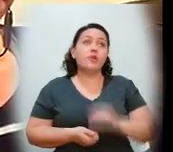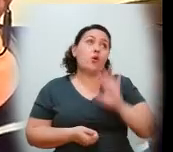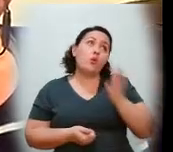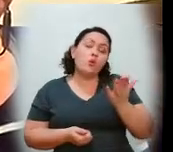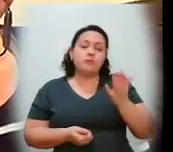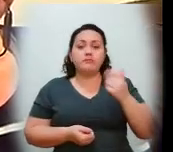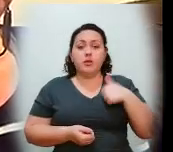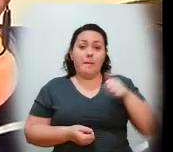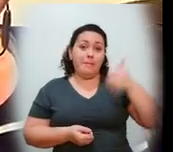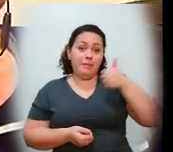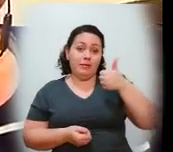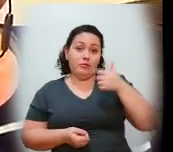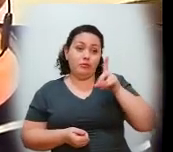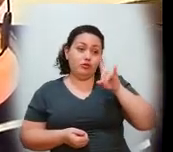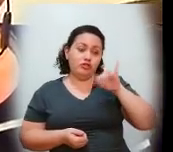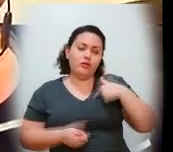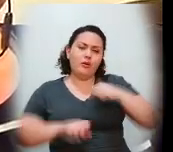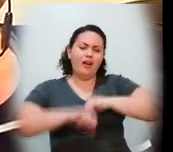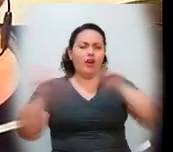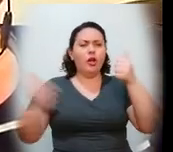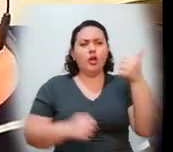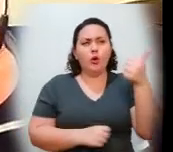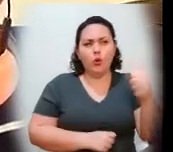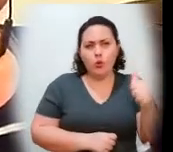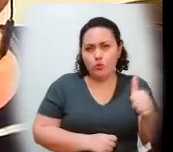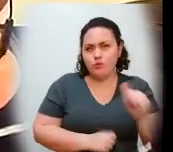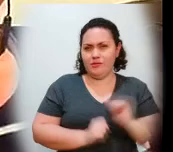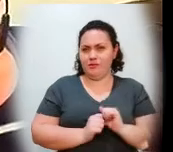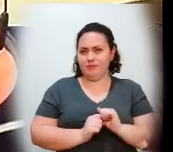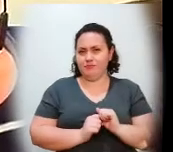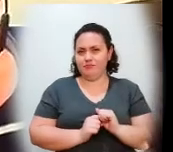dia eu vou me levantar às 11, né? E vou